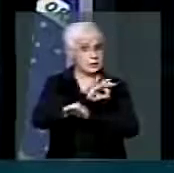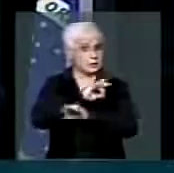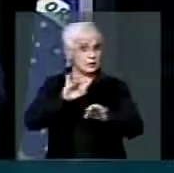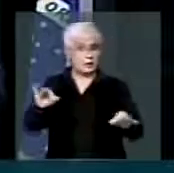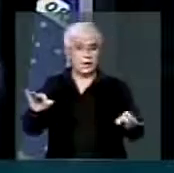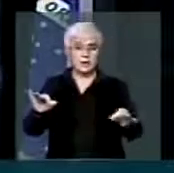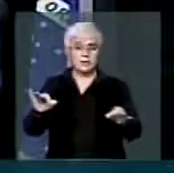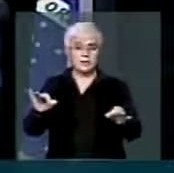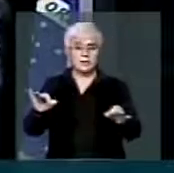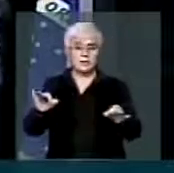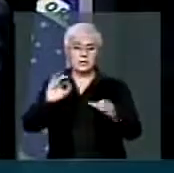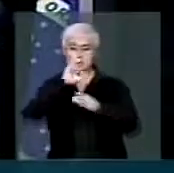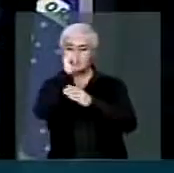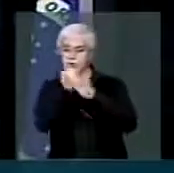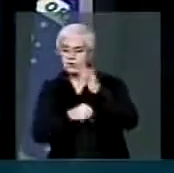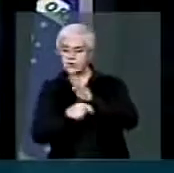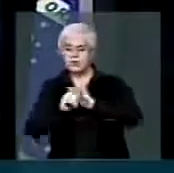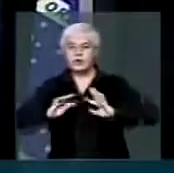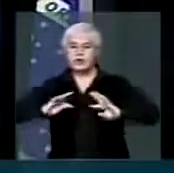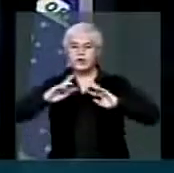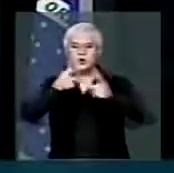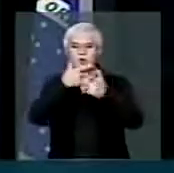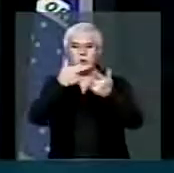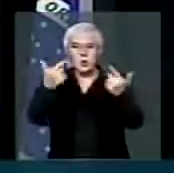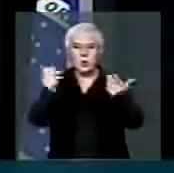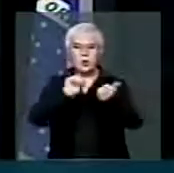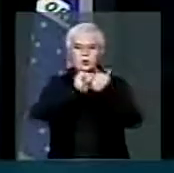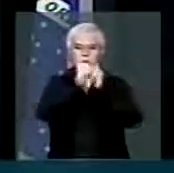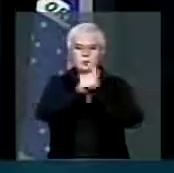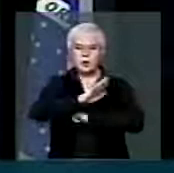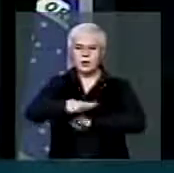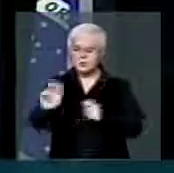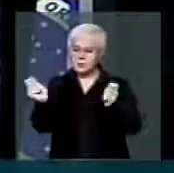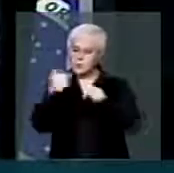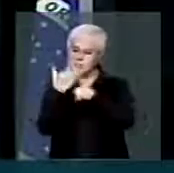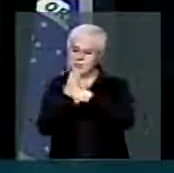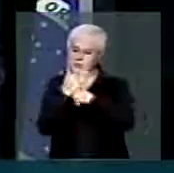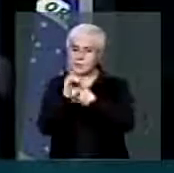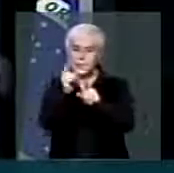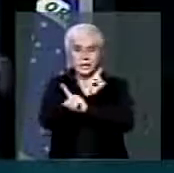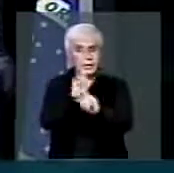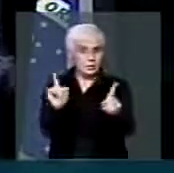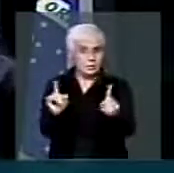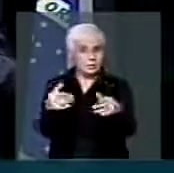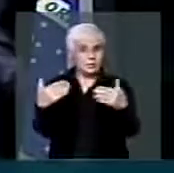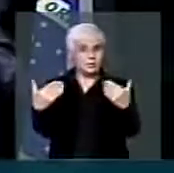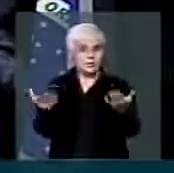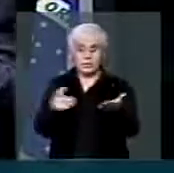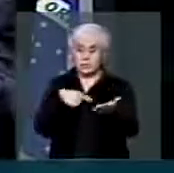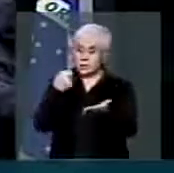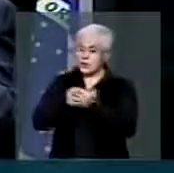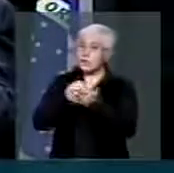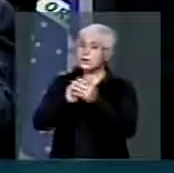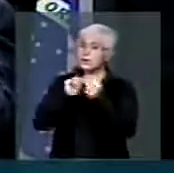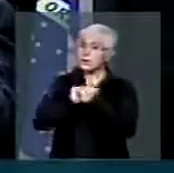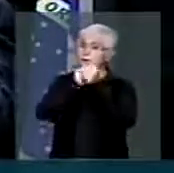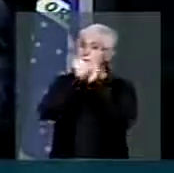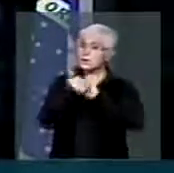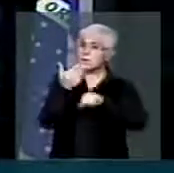não tem outro esporte que a criança possa praticar, então ela é obrigada a praticar